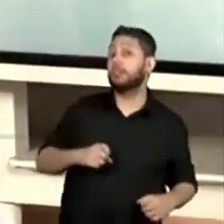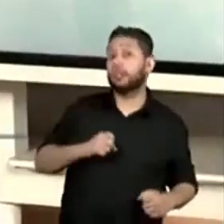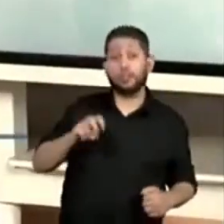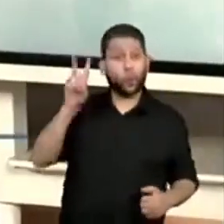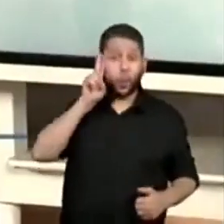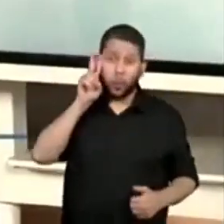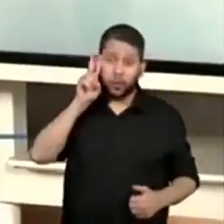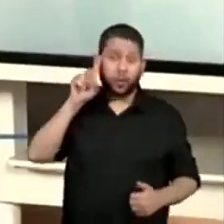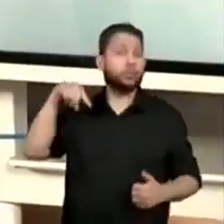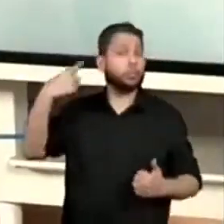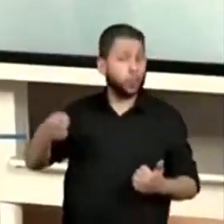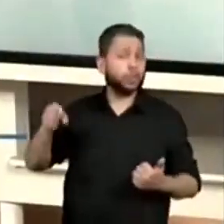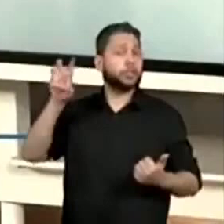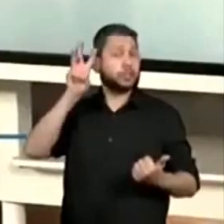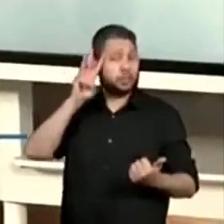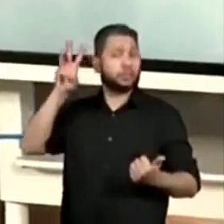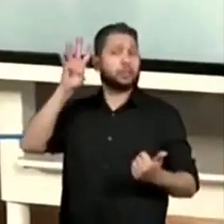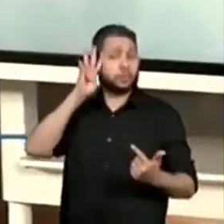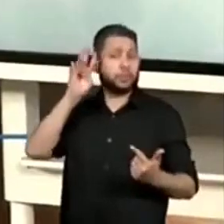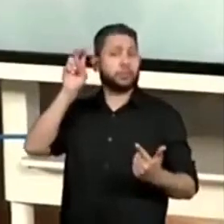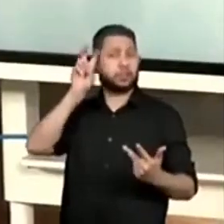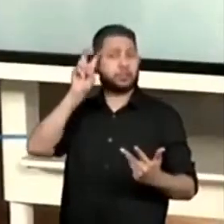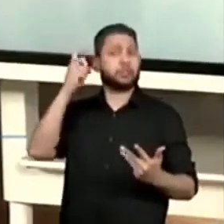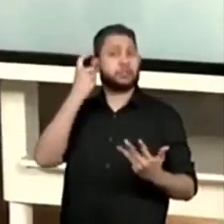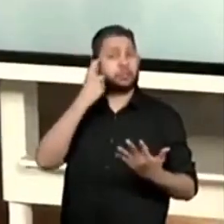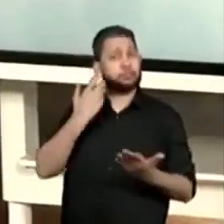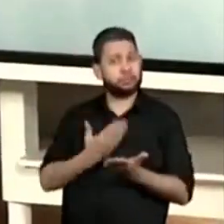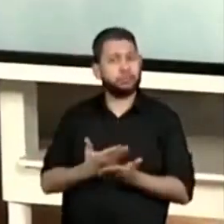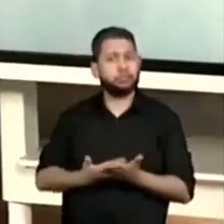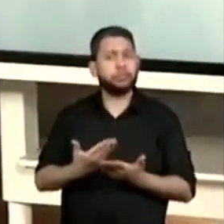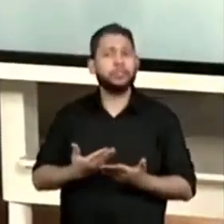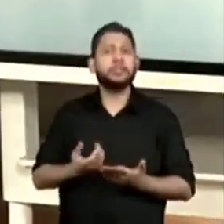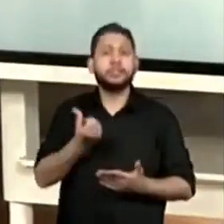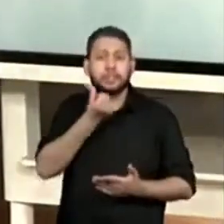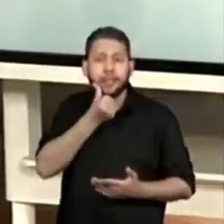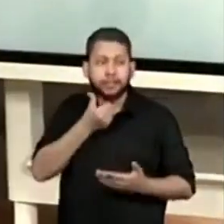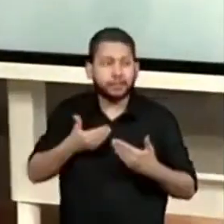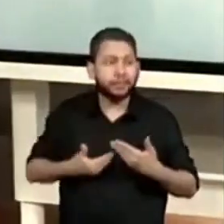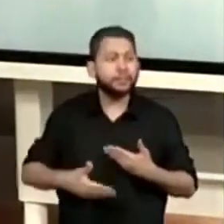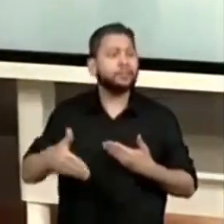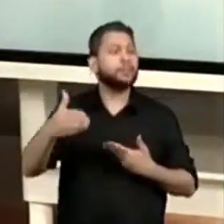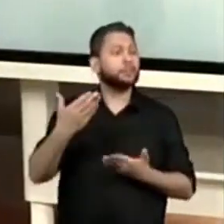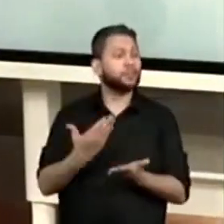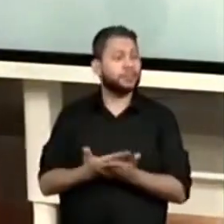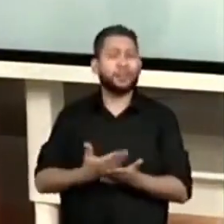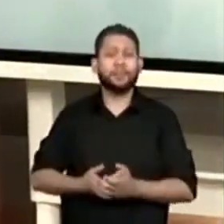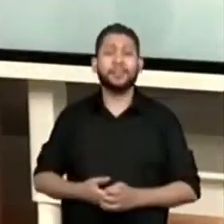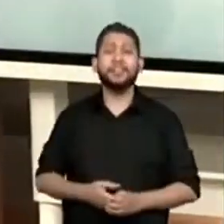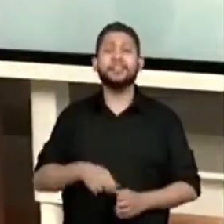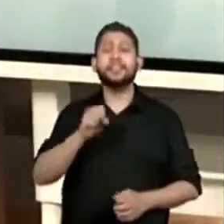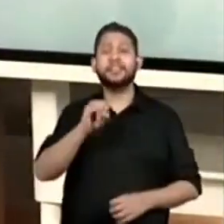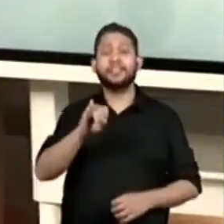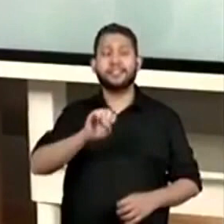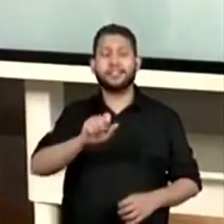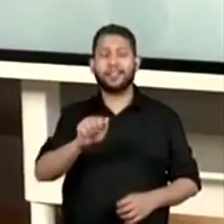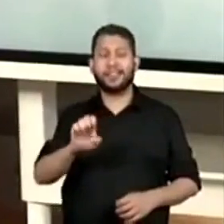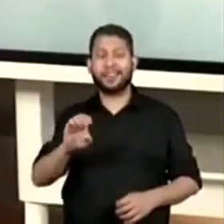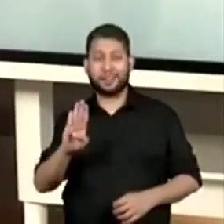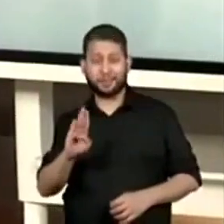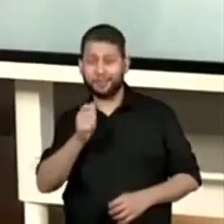um super recadinho o de todos os dias não esqueçam se você ainda não fez a prova do saeb